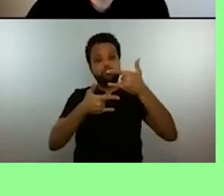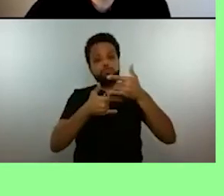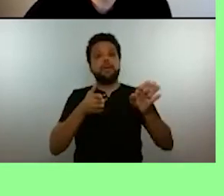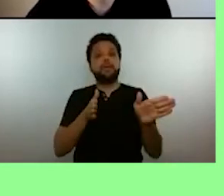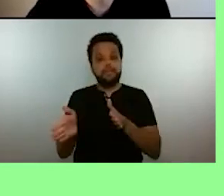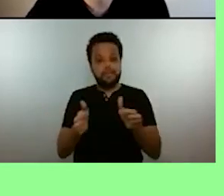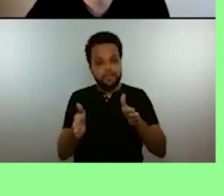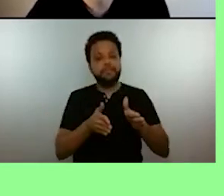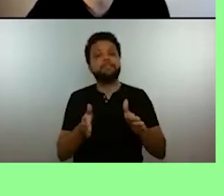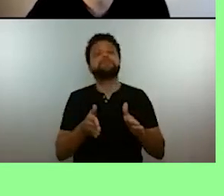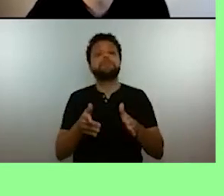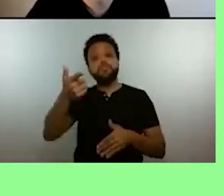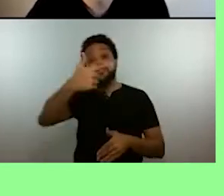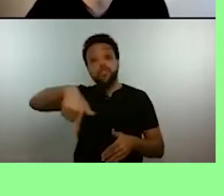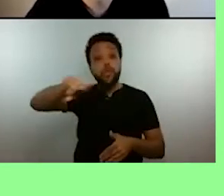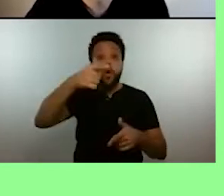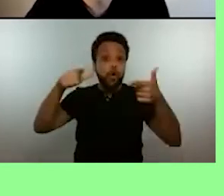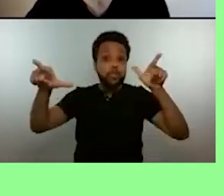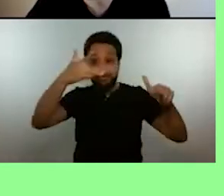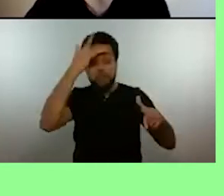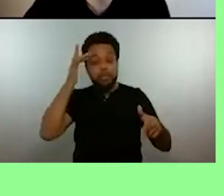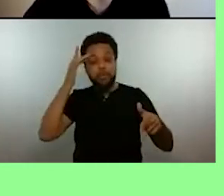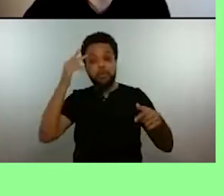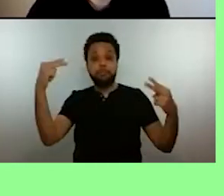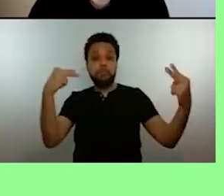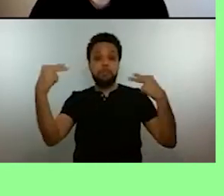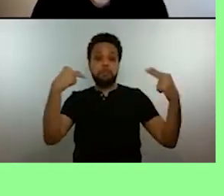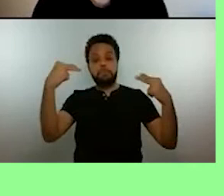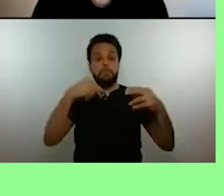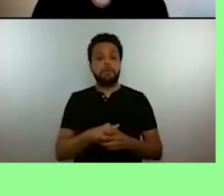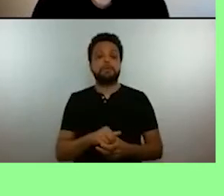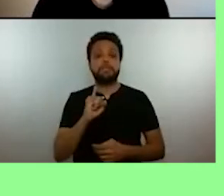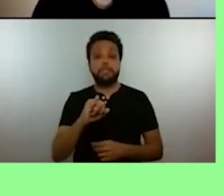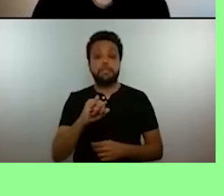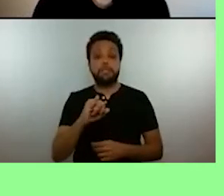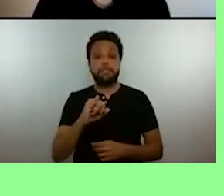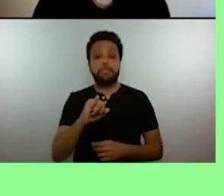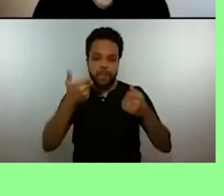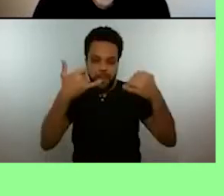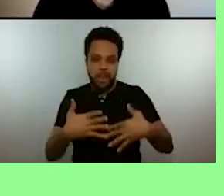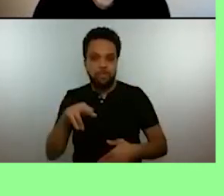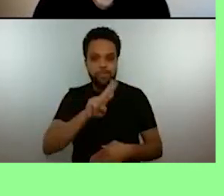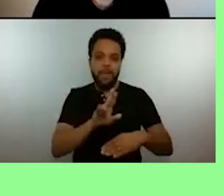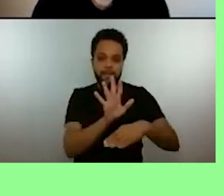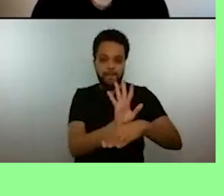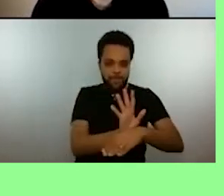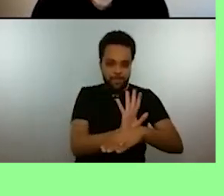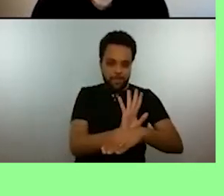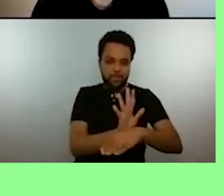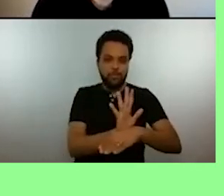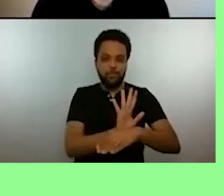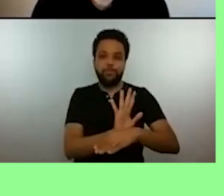acesso a várias pessoas, né? Então, se a gente for falar dessa interface de vídeo, né? O vídeo